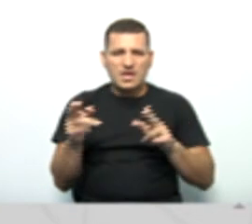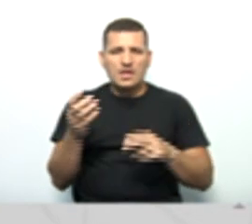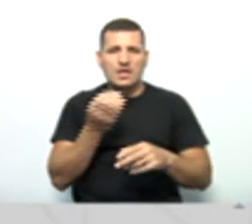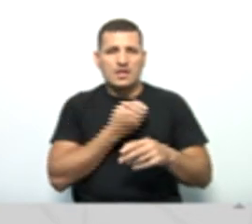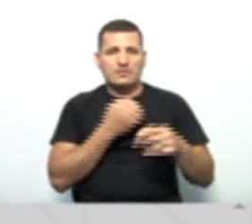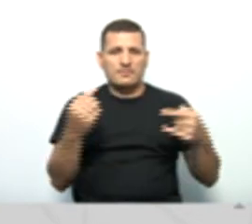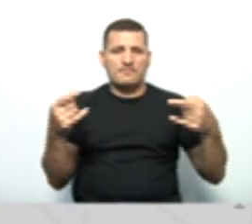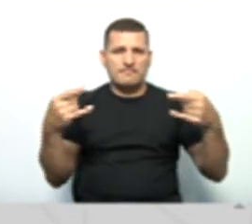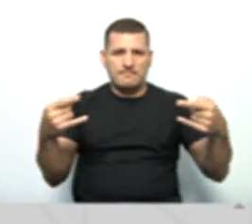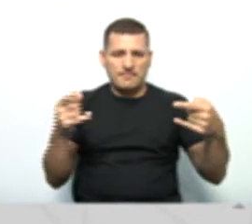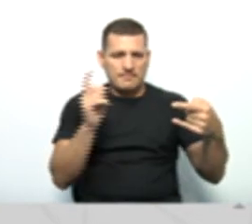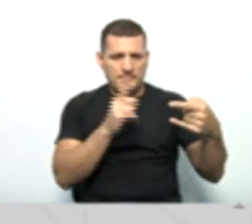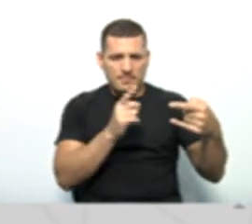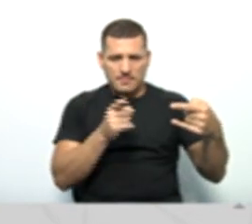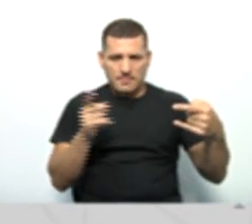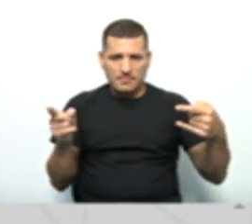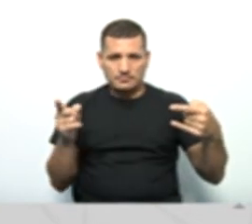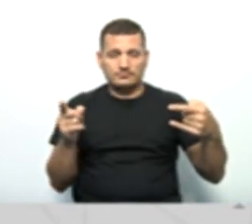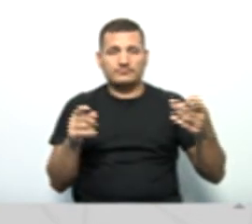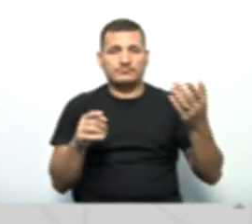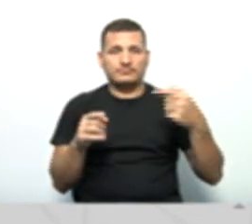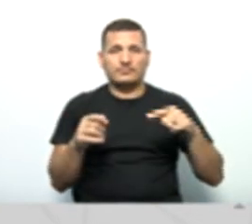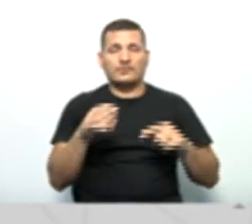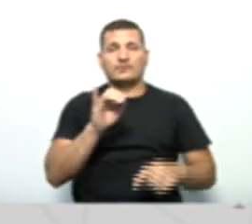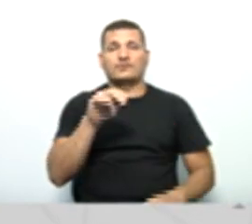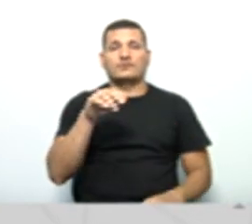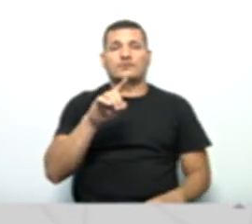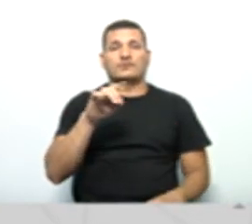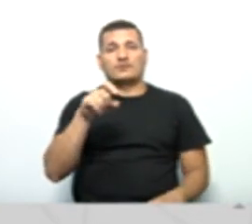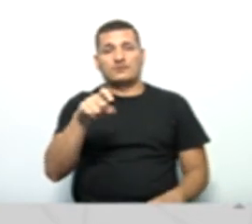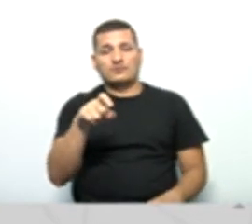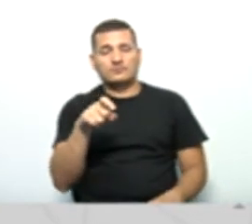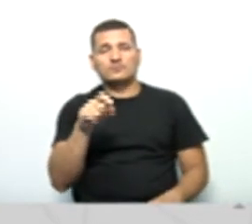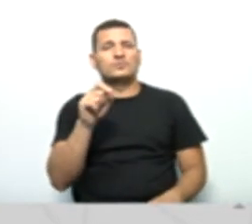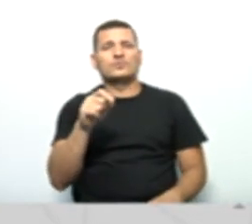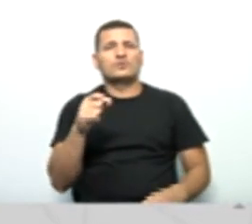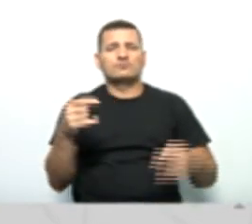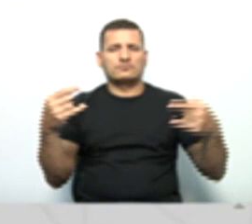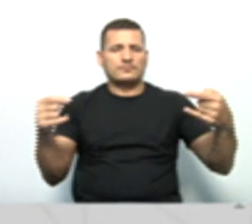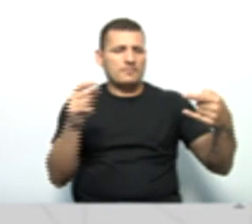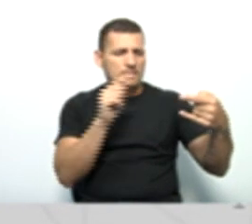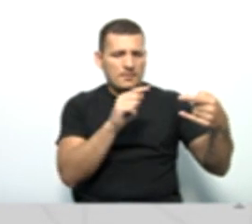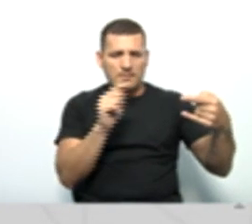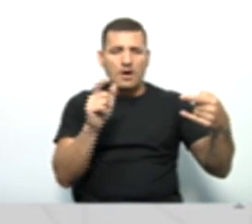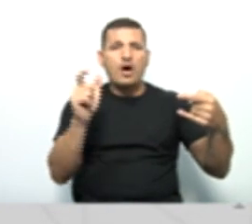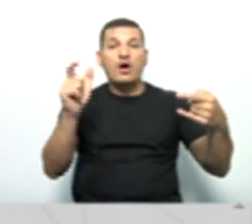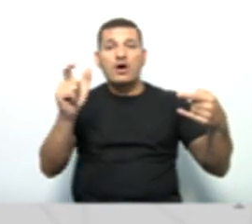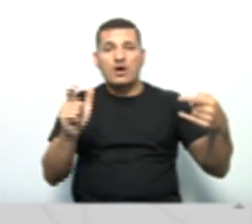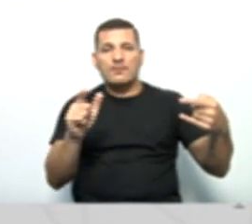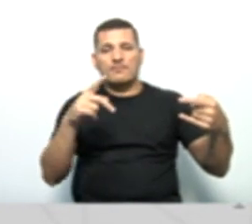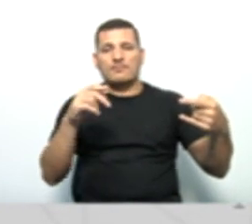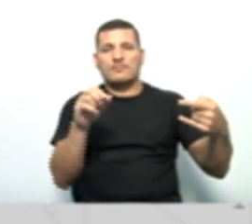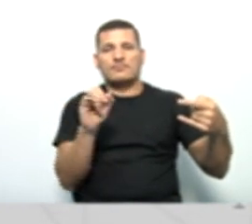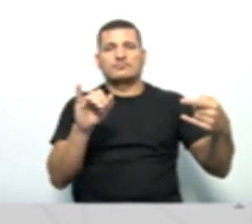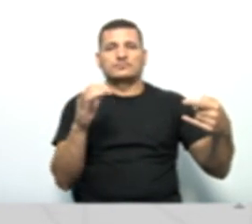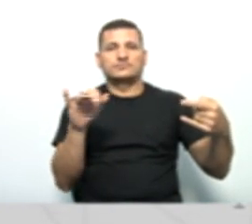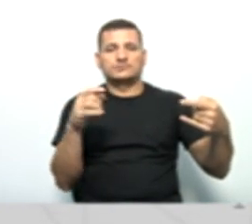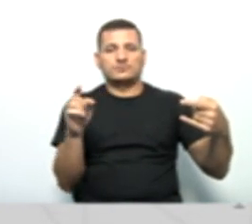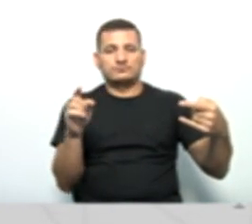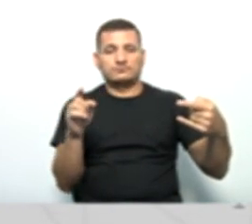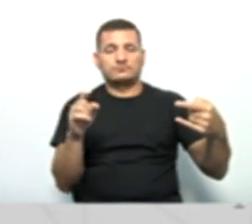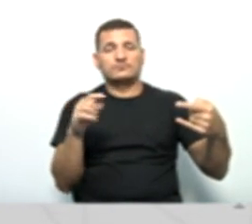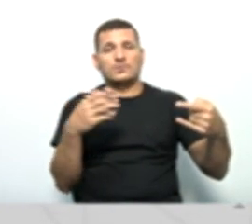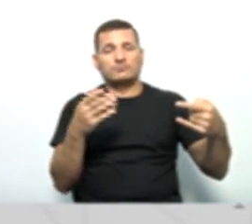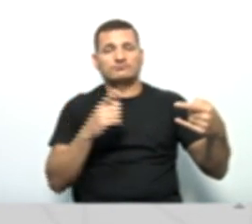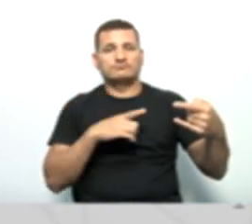index, ele verifica o que? A posição desse elemento. Aí eu trouxe uma lista aqui